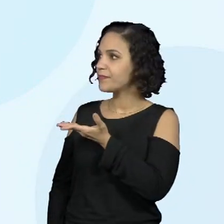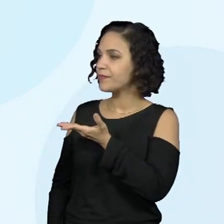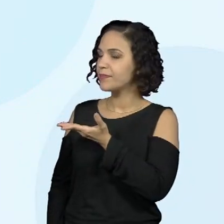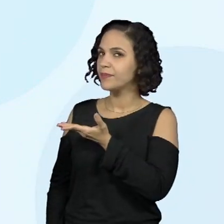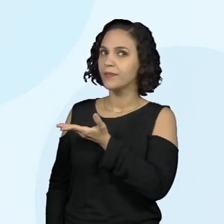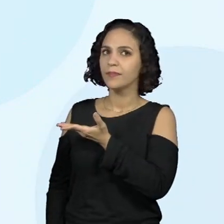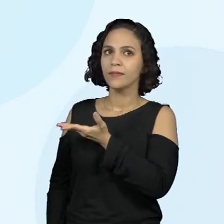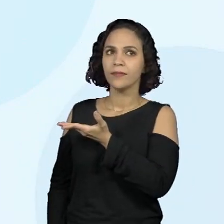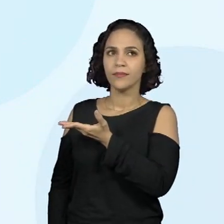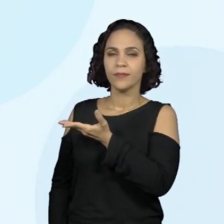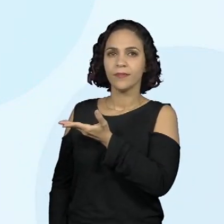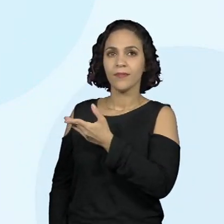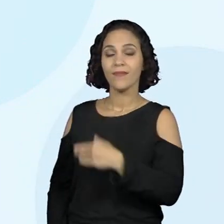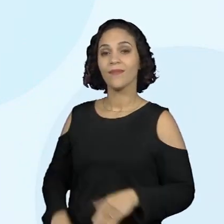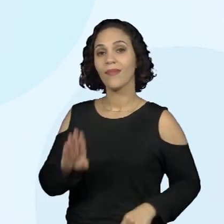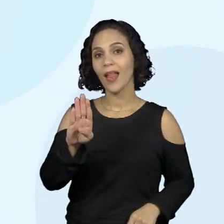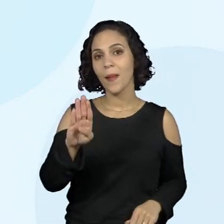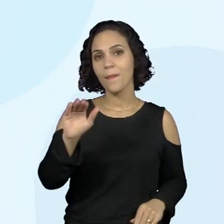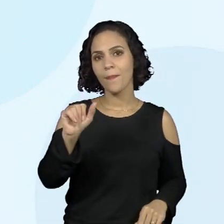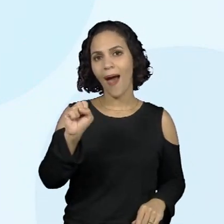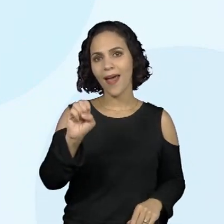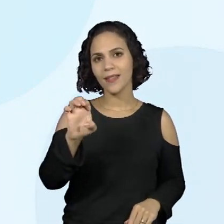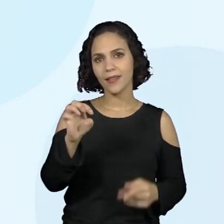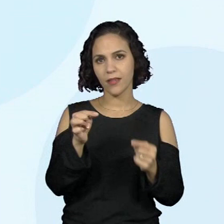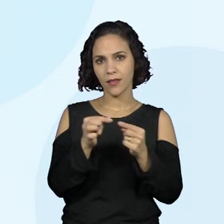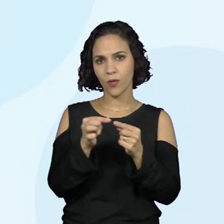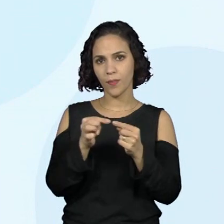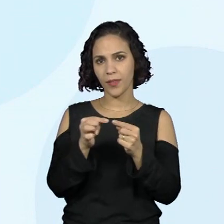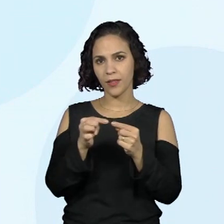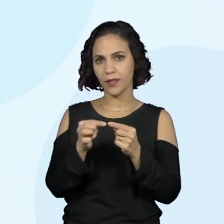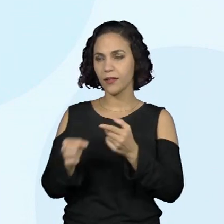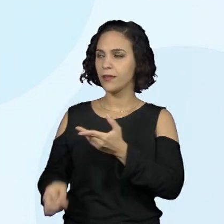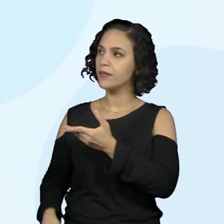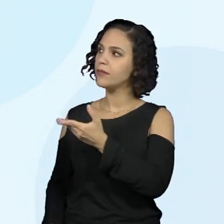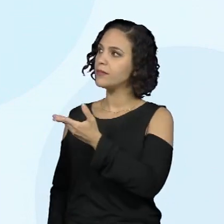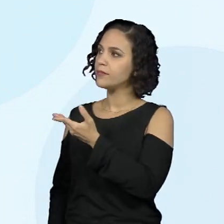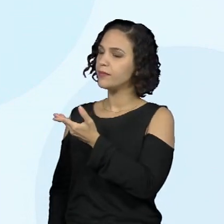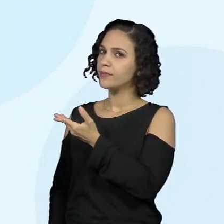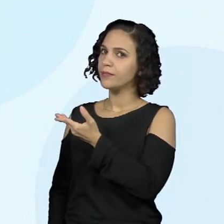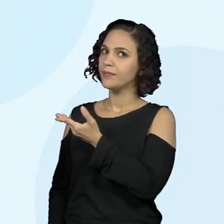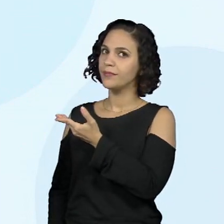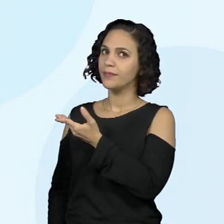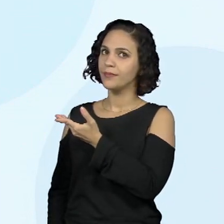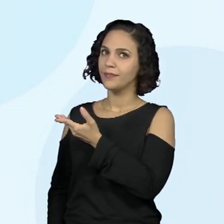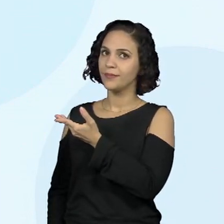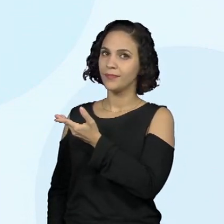Atenção, eu estou me referindo a essa parte aqui, ó.